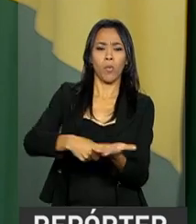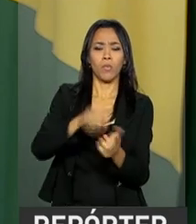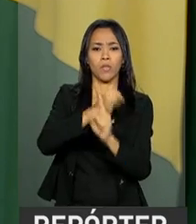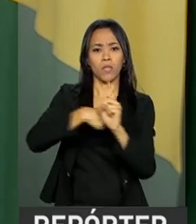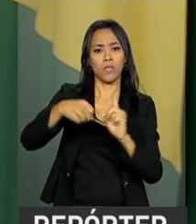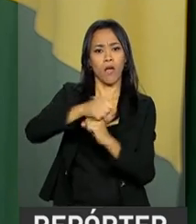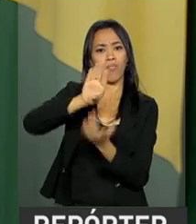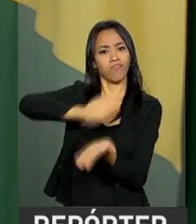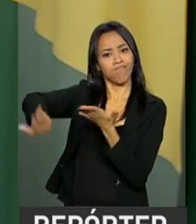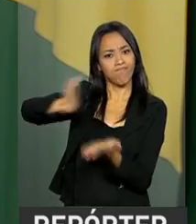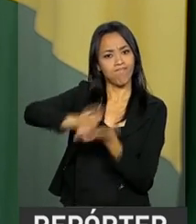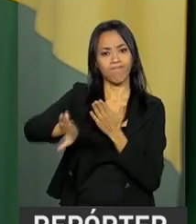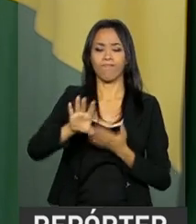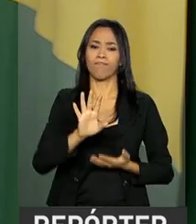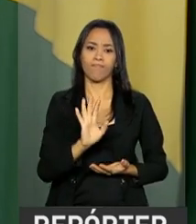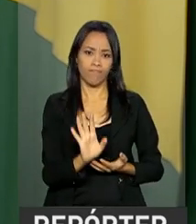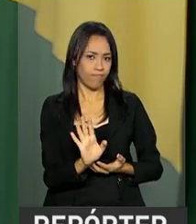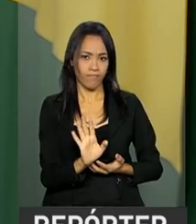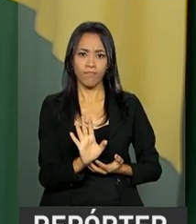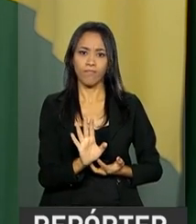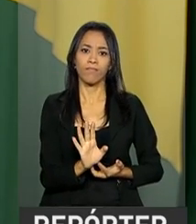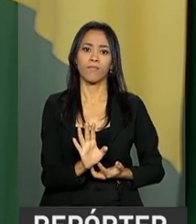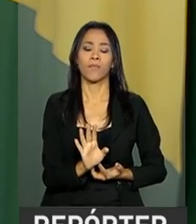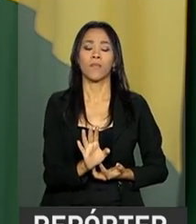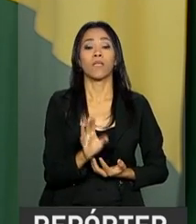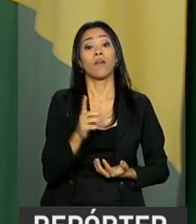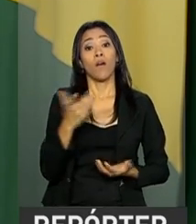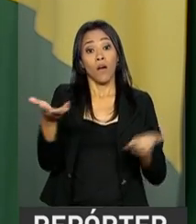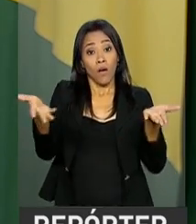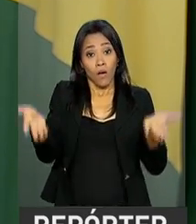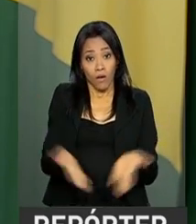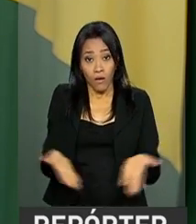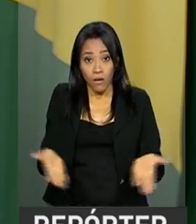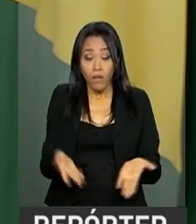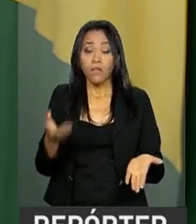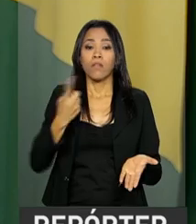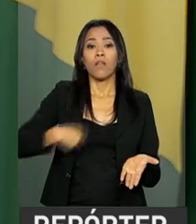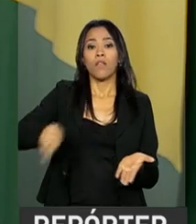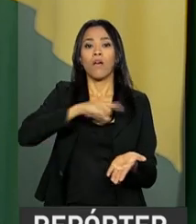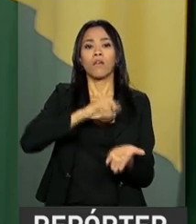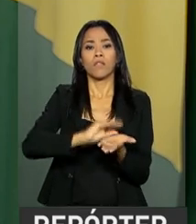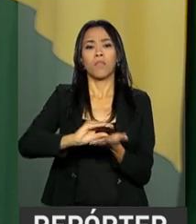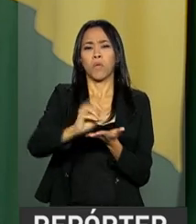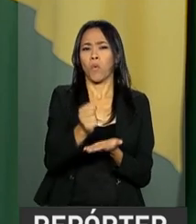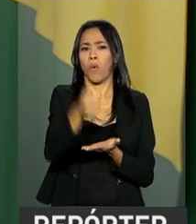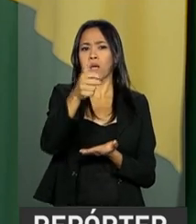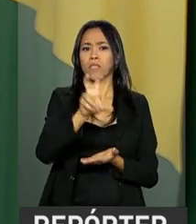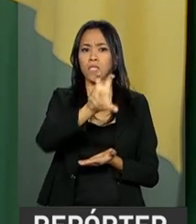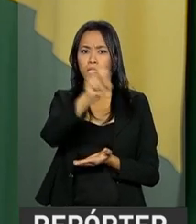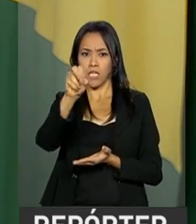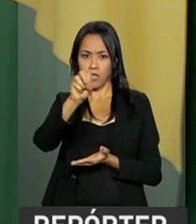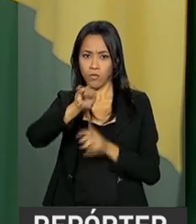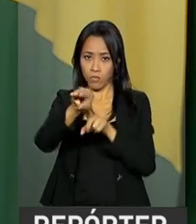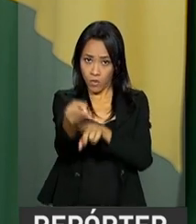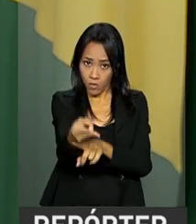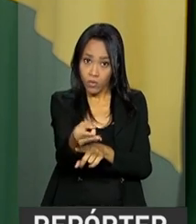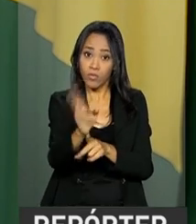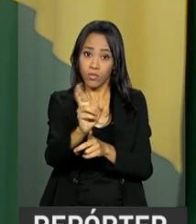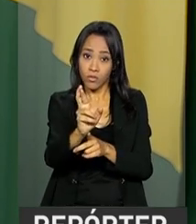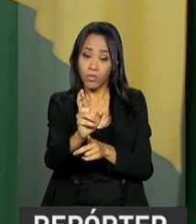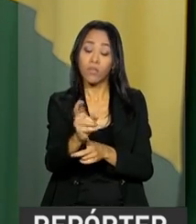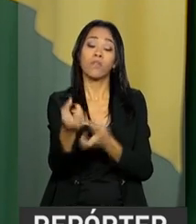embargo dos cortes os mais variados hoje estamos liberando quase 500 milhões mas quero